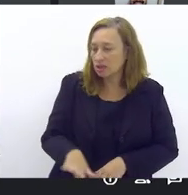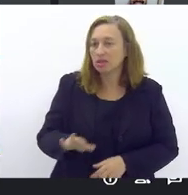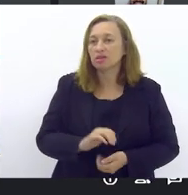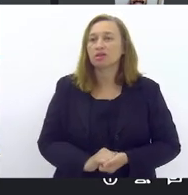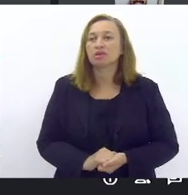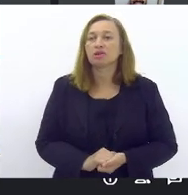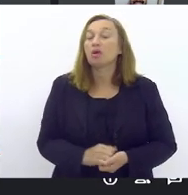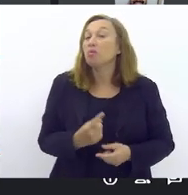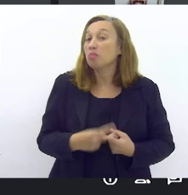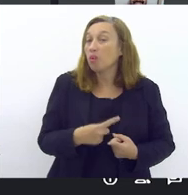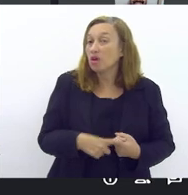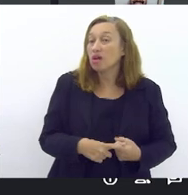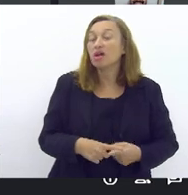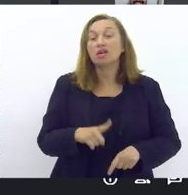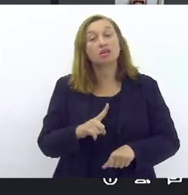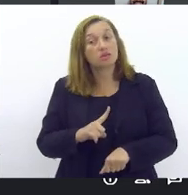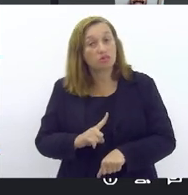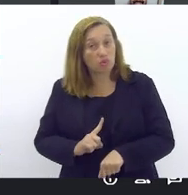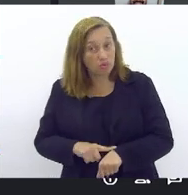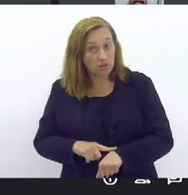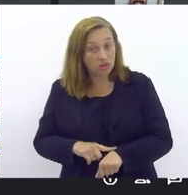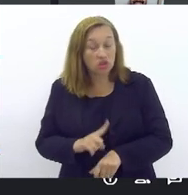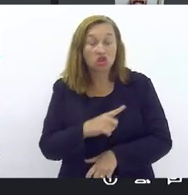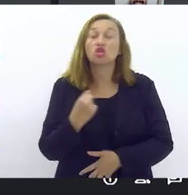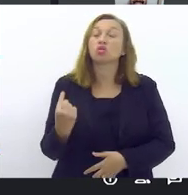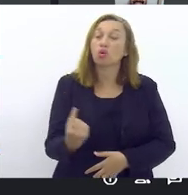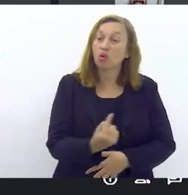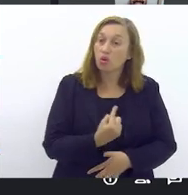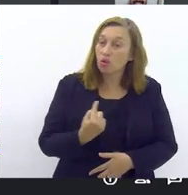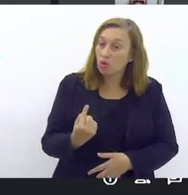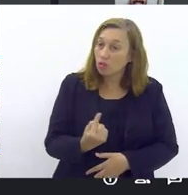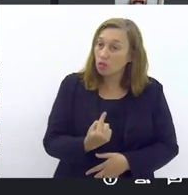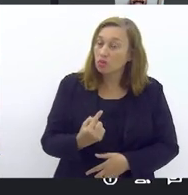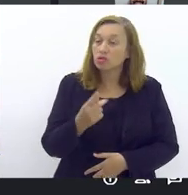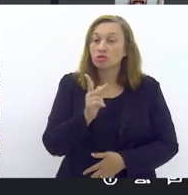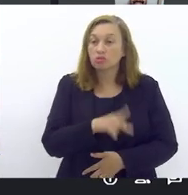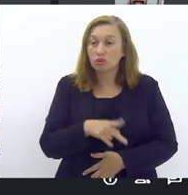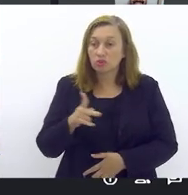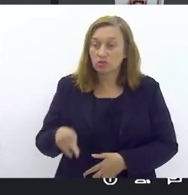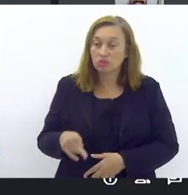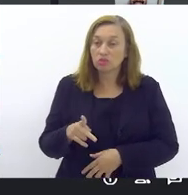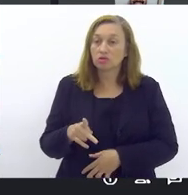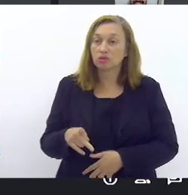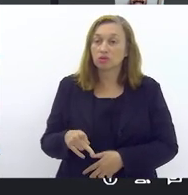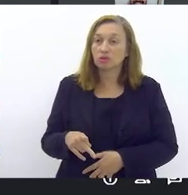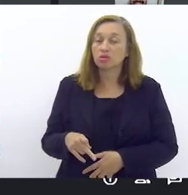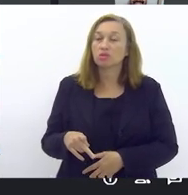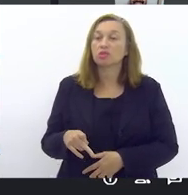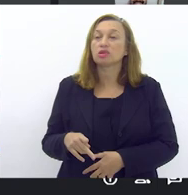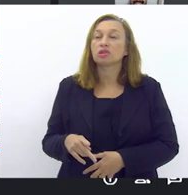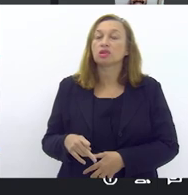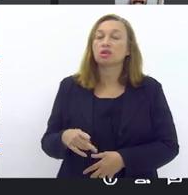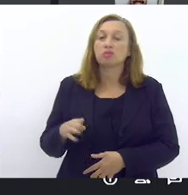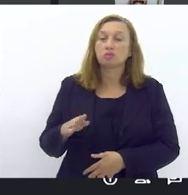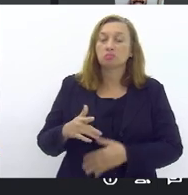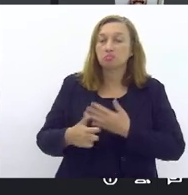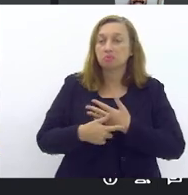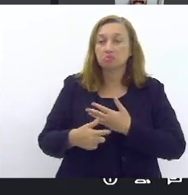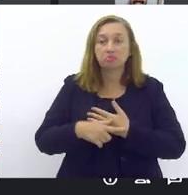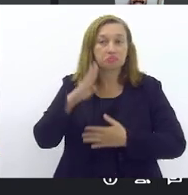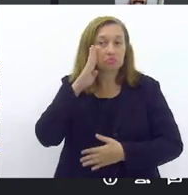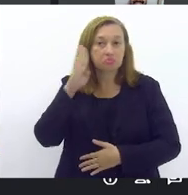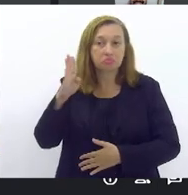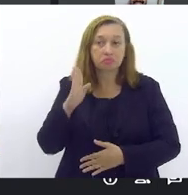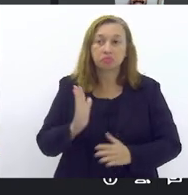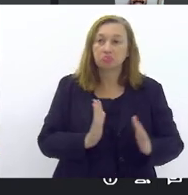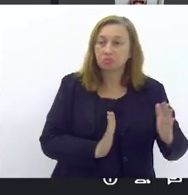criança. Porque é nesse momento que nós, profissionais da educação, temos um papel fundamental. Porque é nessa faixa